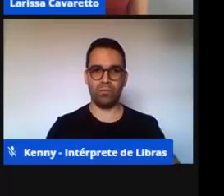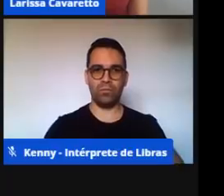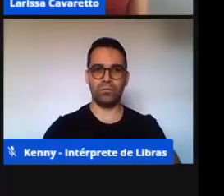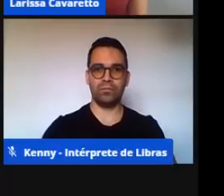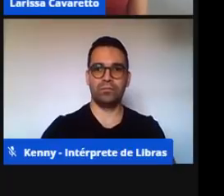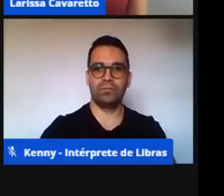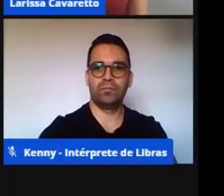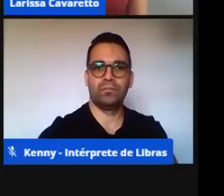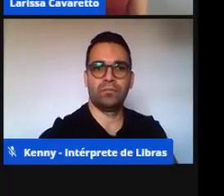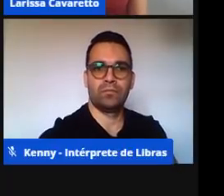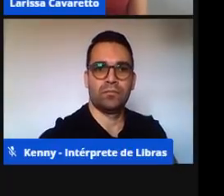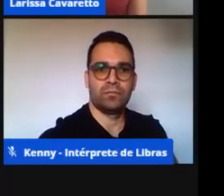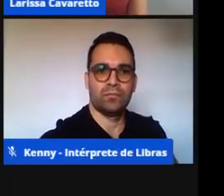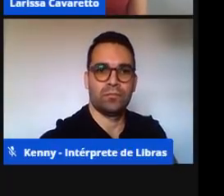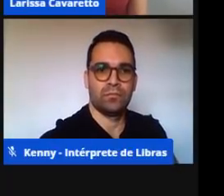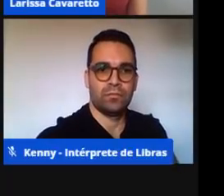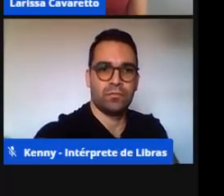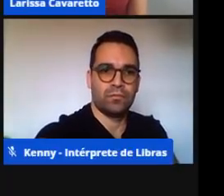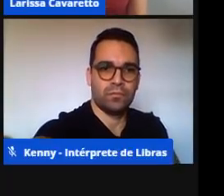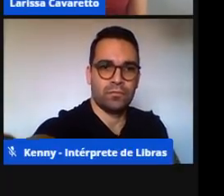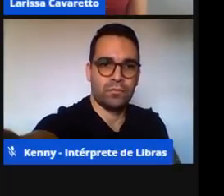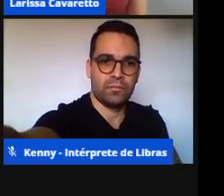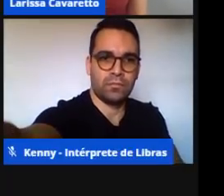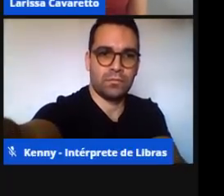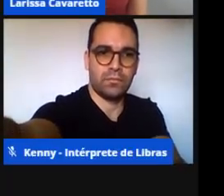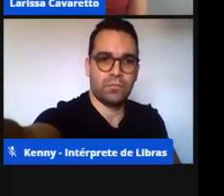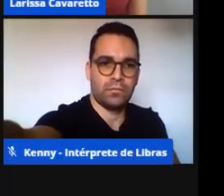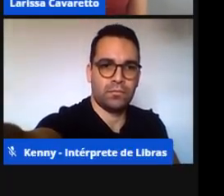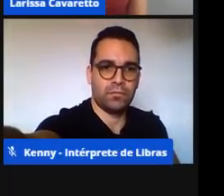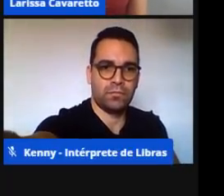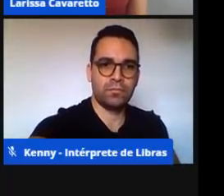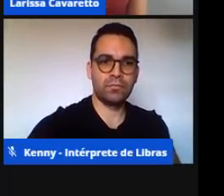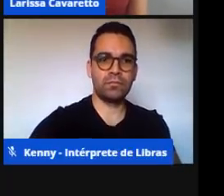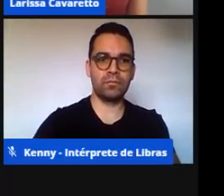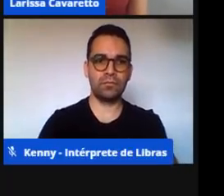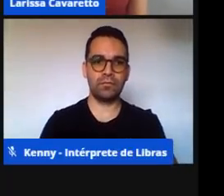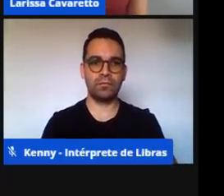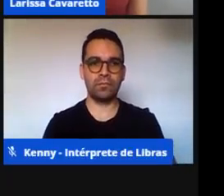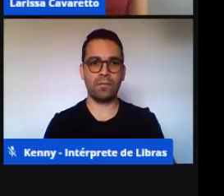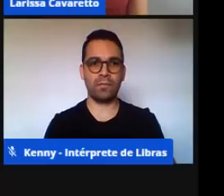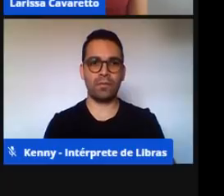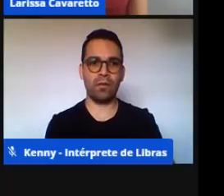Gente, eu parei um pouquinho aqui, vou voltar, tá? Por conta de um despertador que tocou.